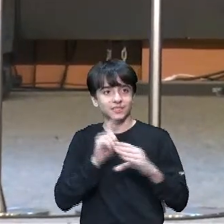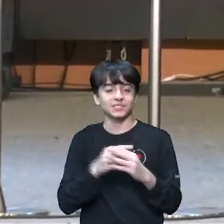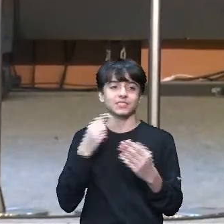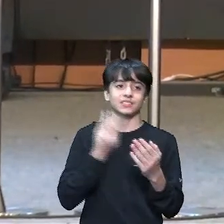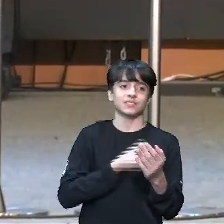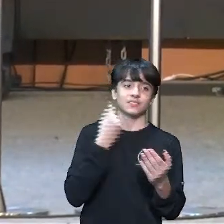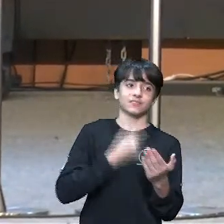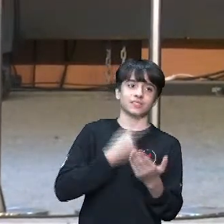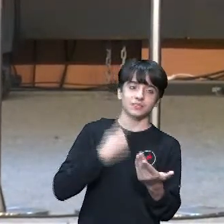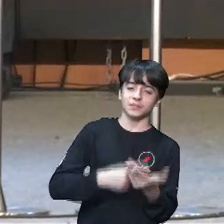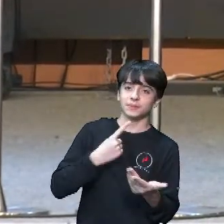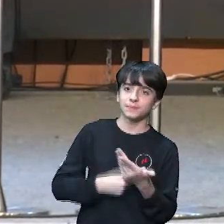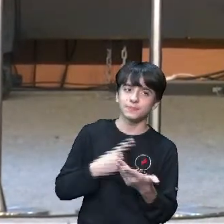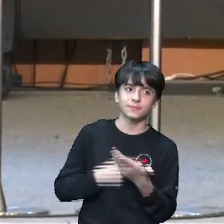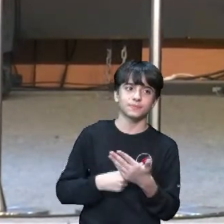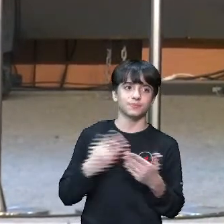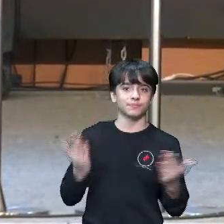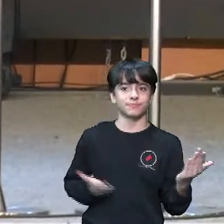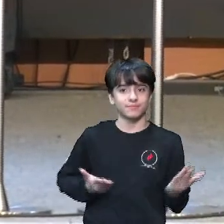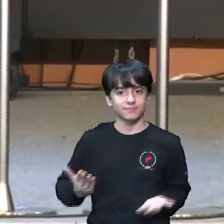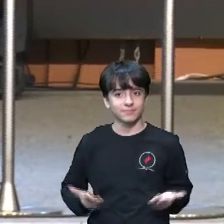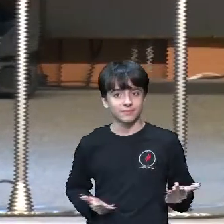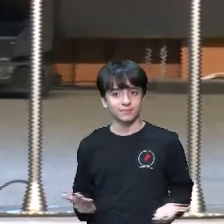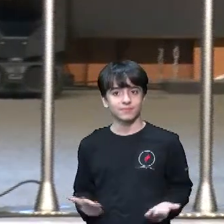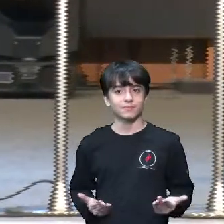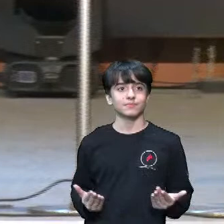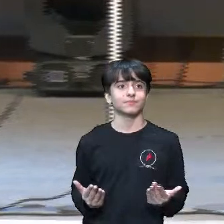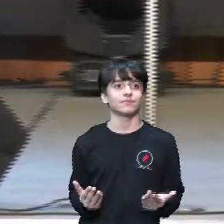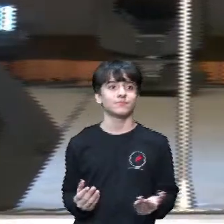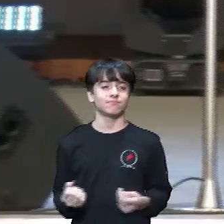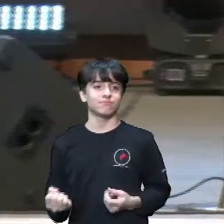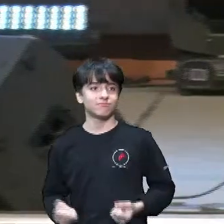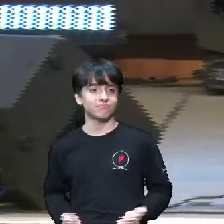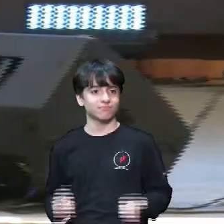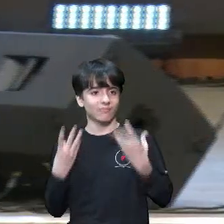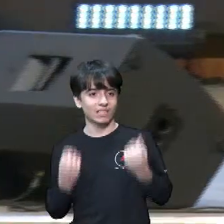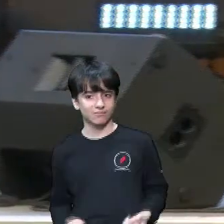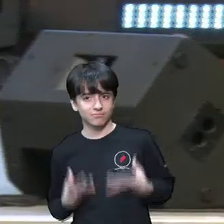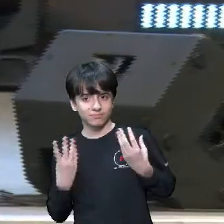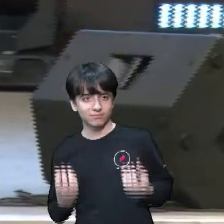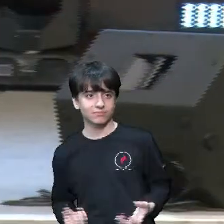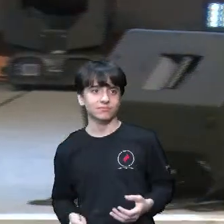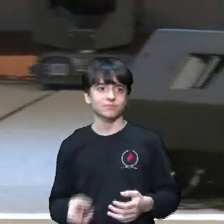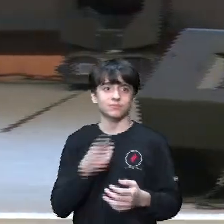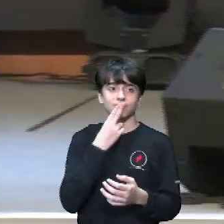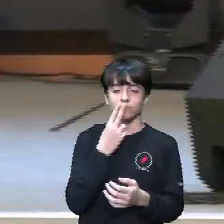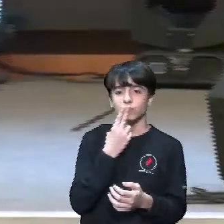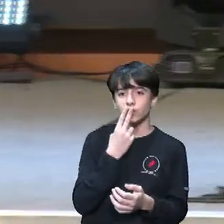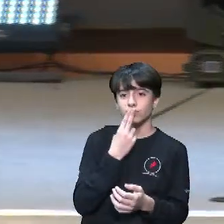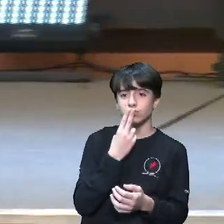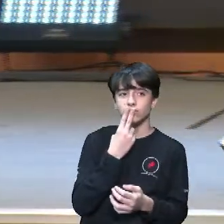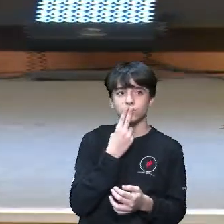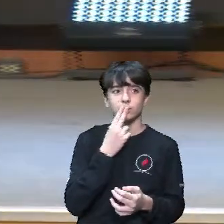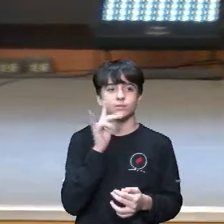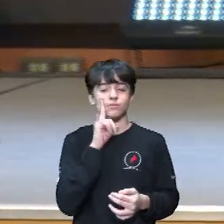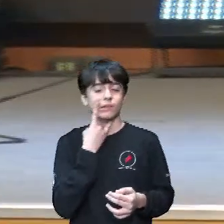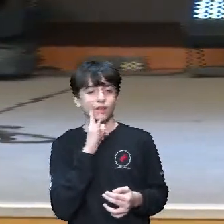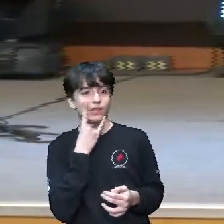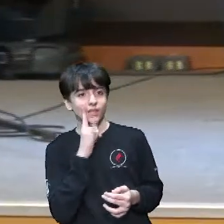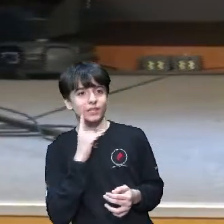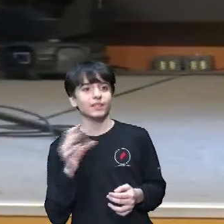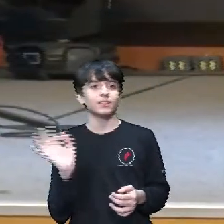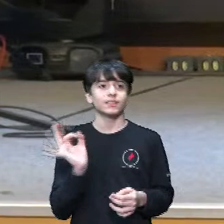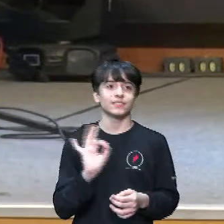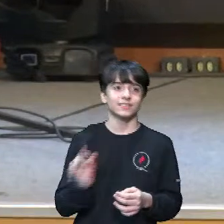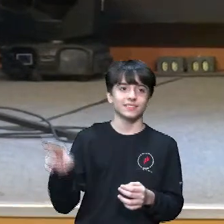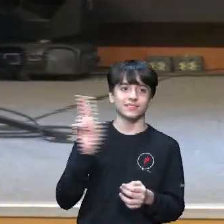servo do Senhor, não gasta dinheiro com cigarro, com bebida, com droga, com nada disso, você só gasta o teu dinheiro para a tua família, para o teu